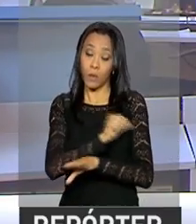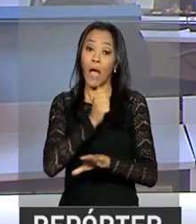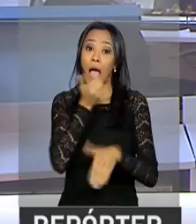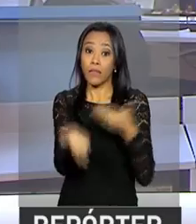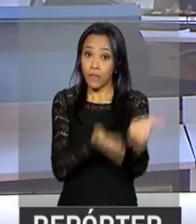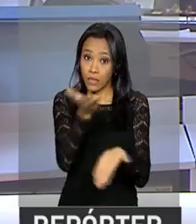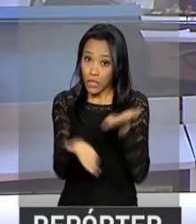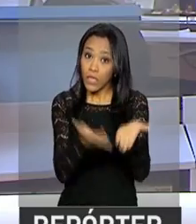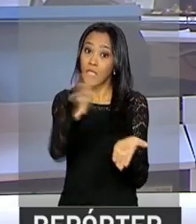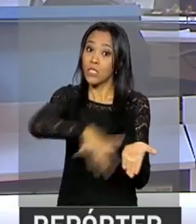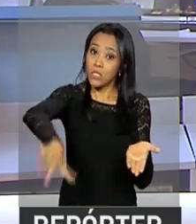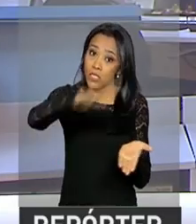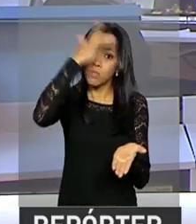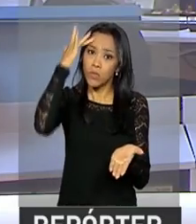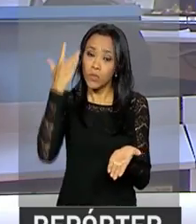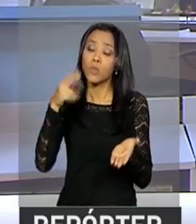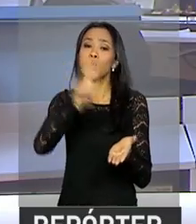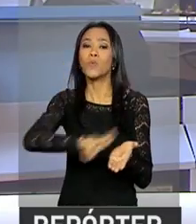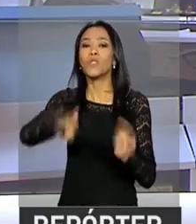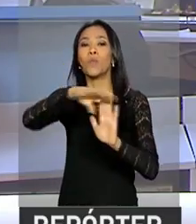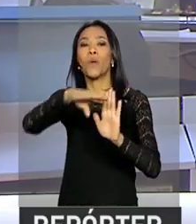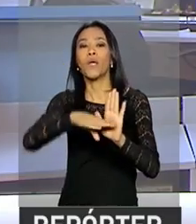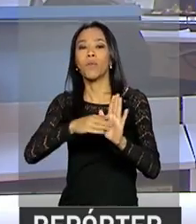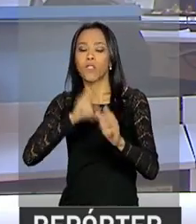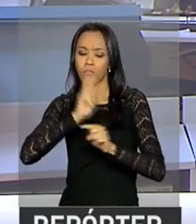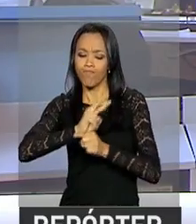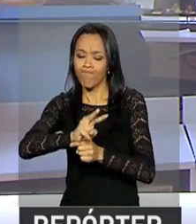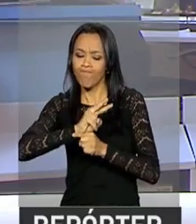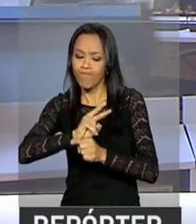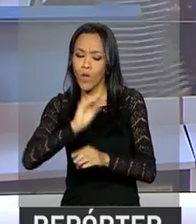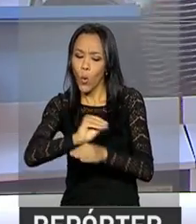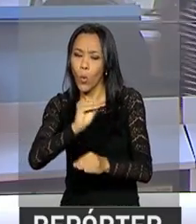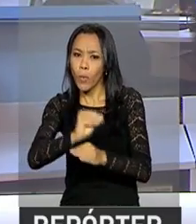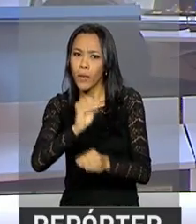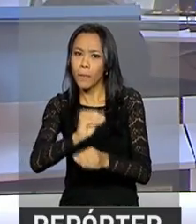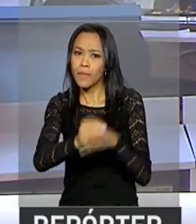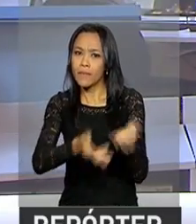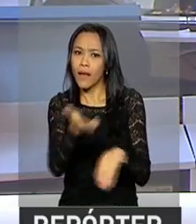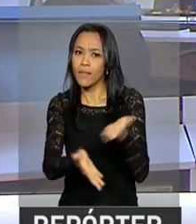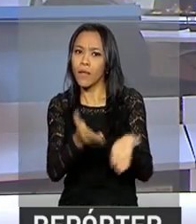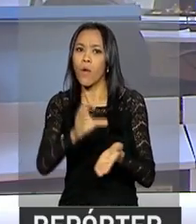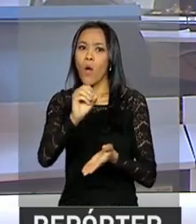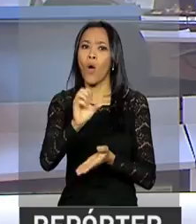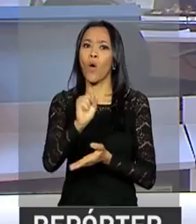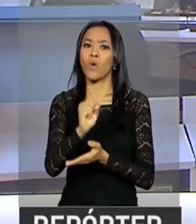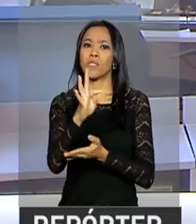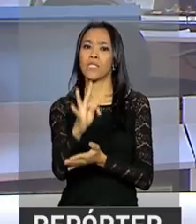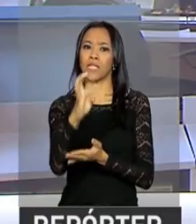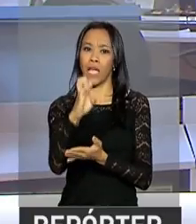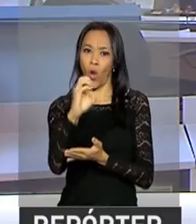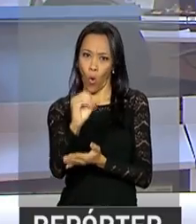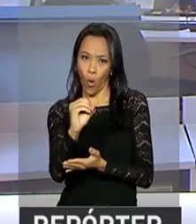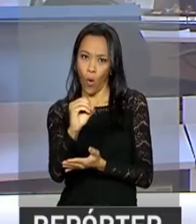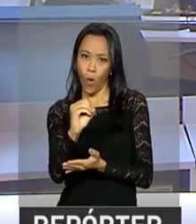a população por meio do programa de acompanhamento e tratamento da